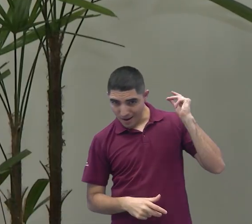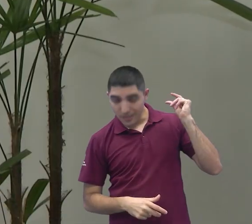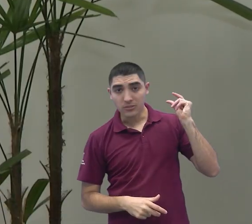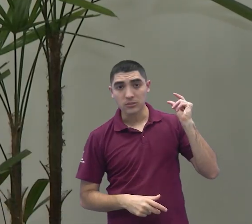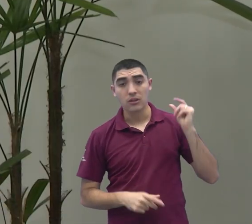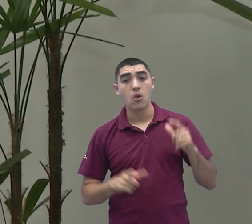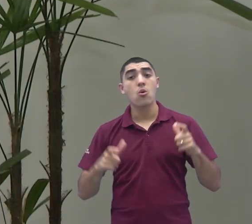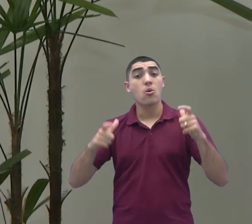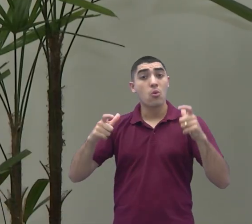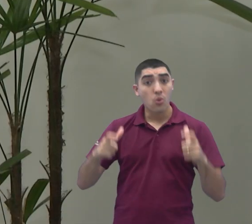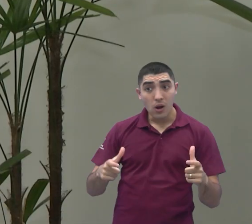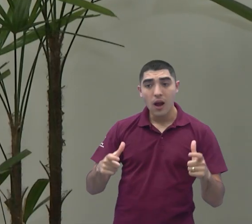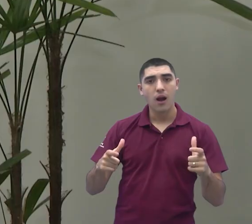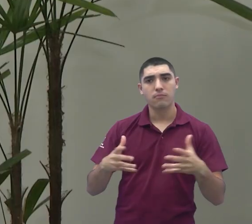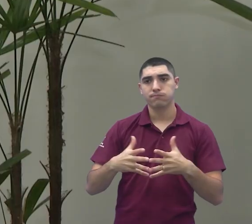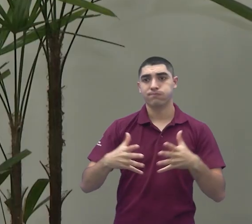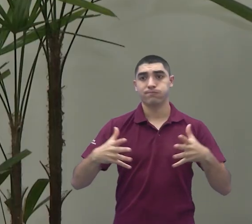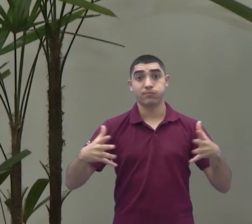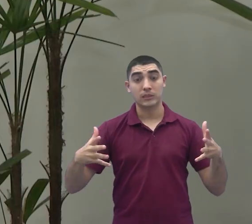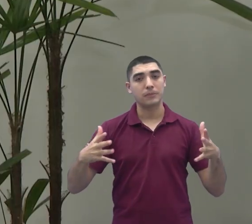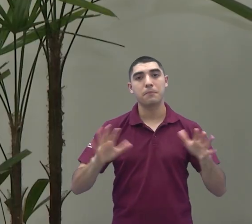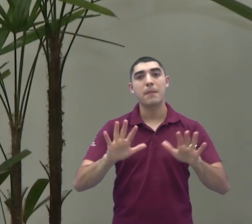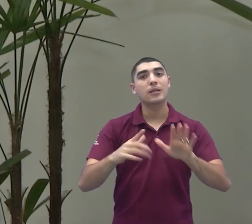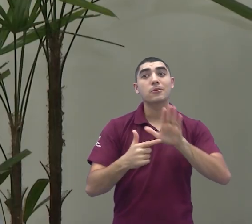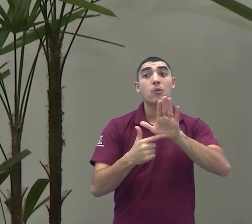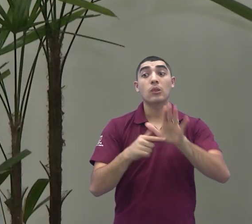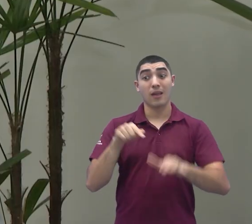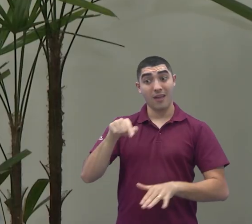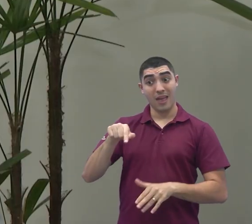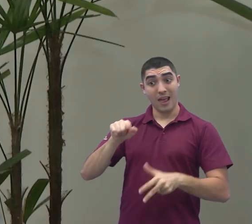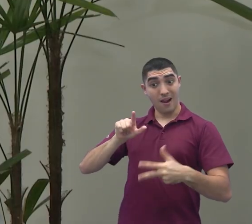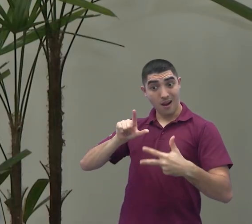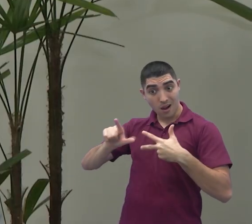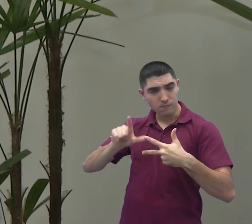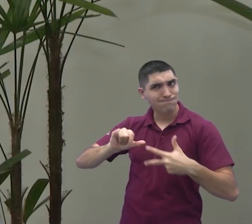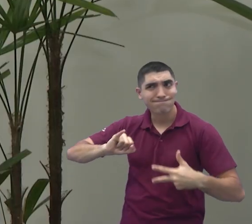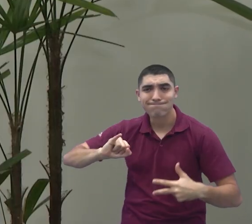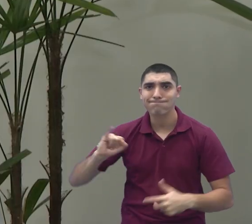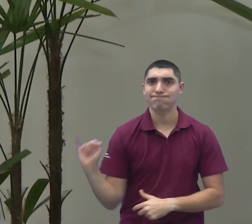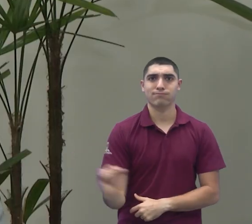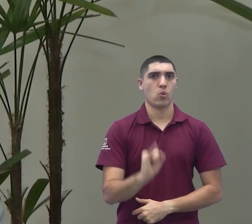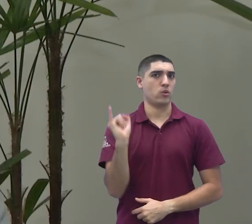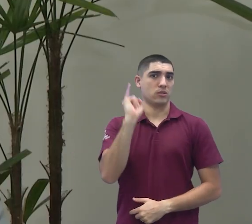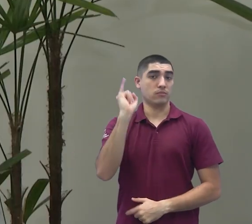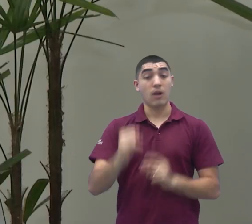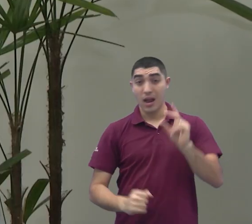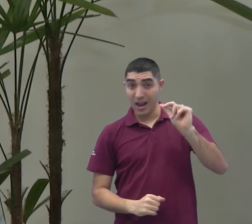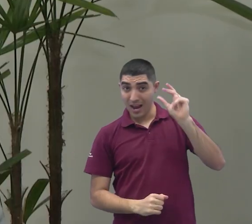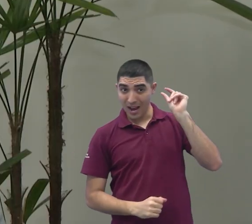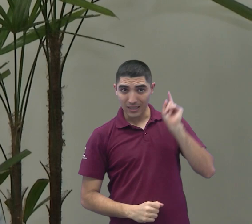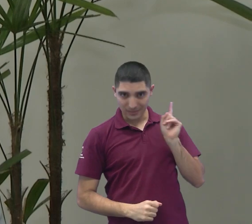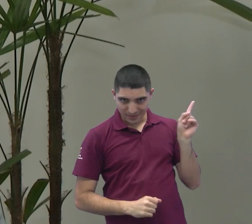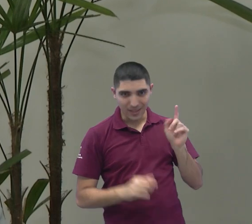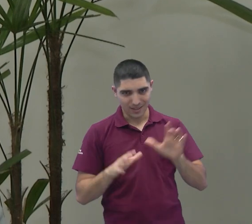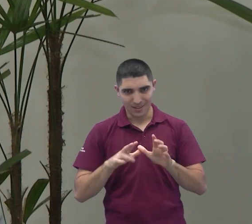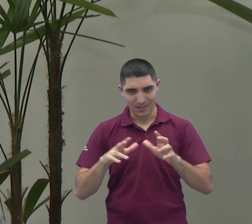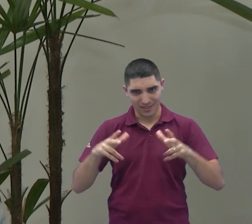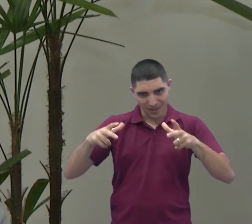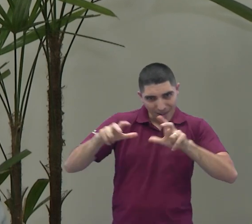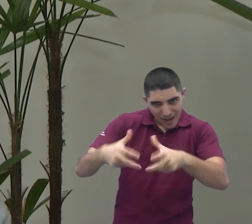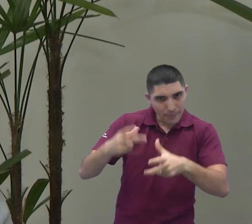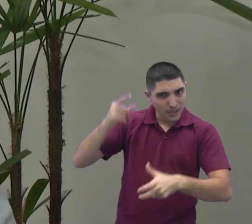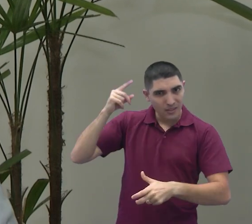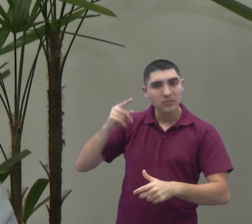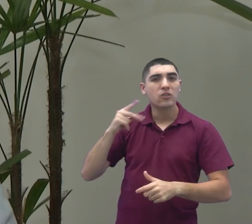não fazia jus à importância do Poder Legislativo. Além de ser um prédio onde grande parte dos